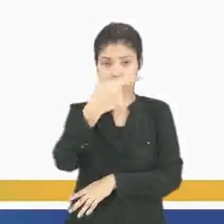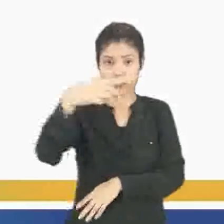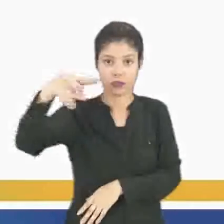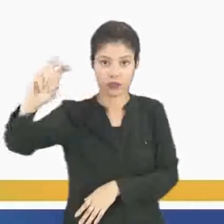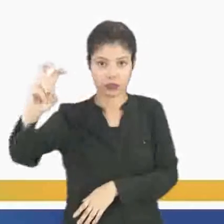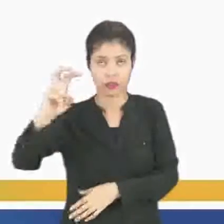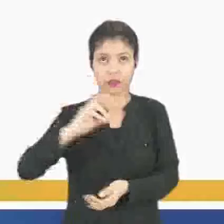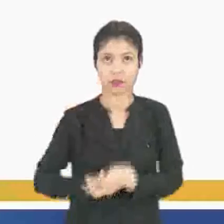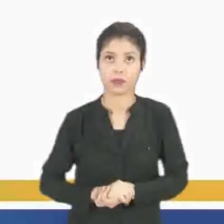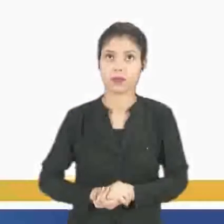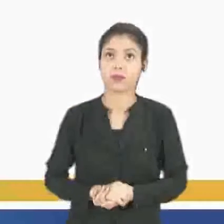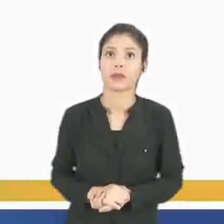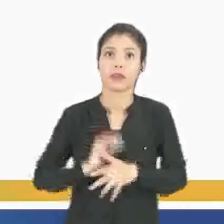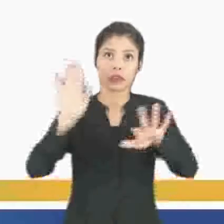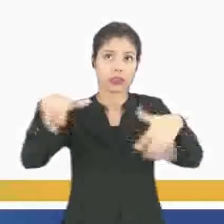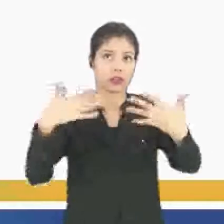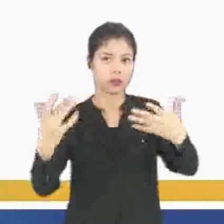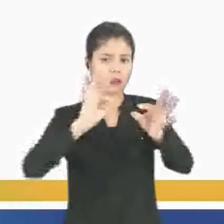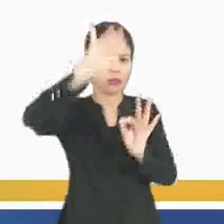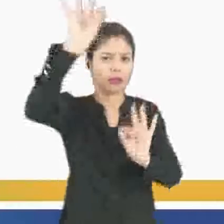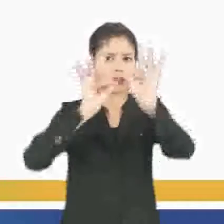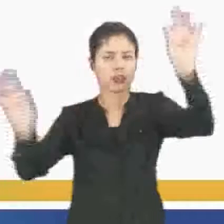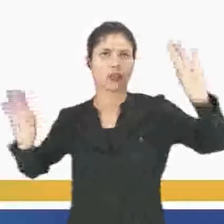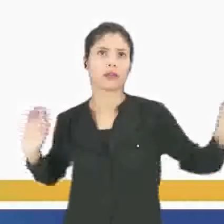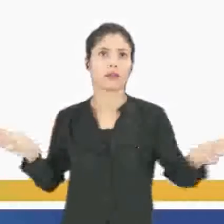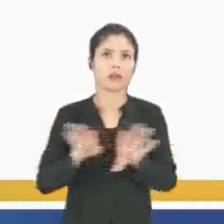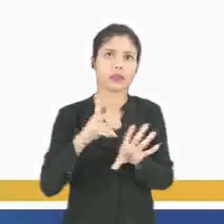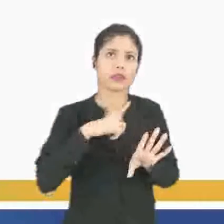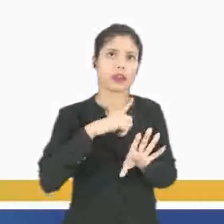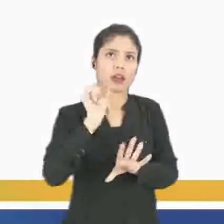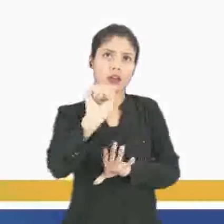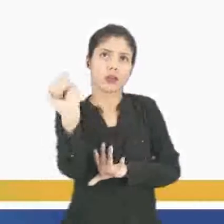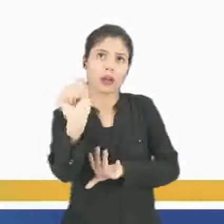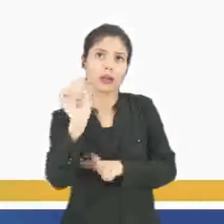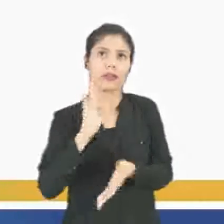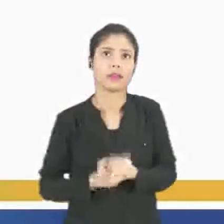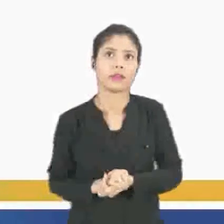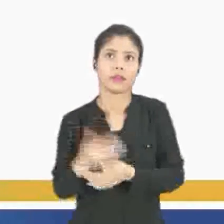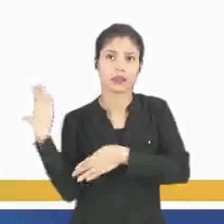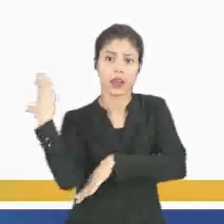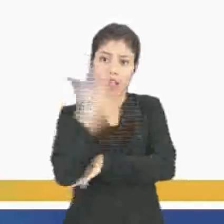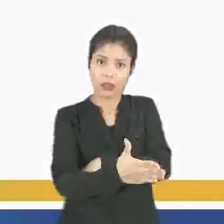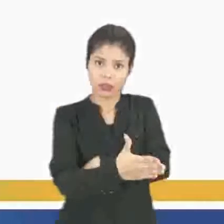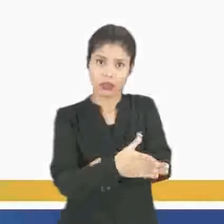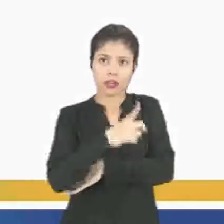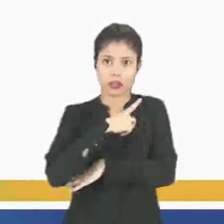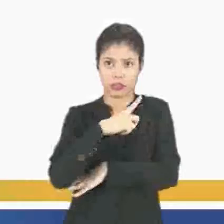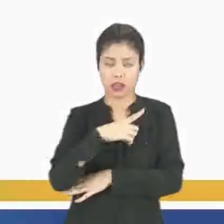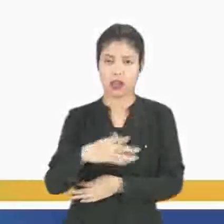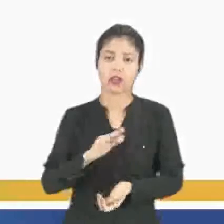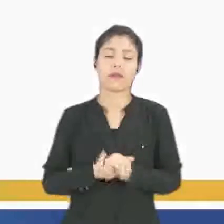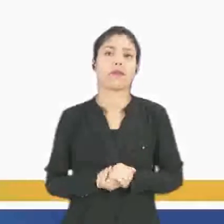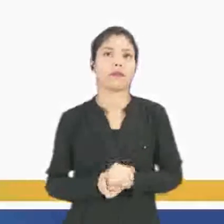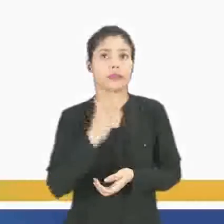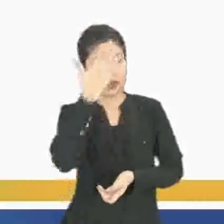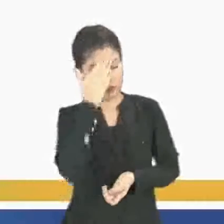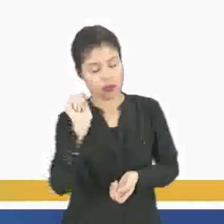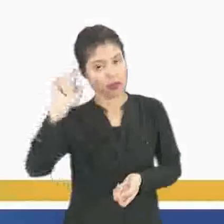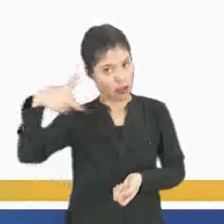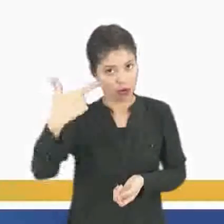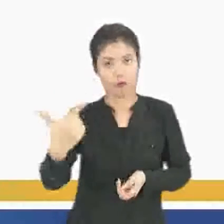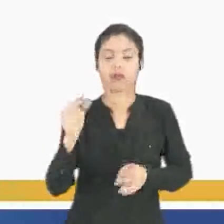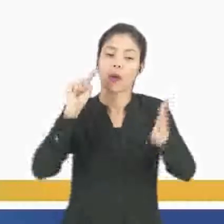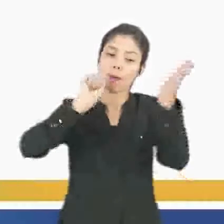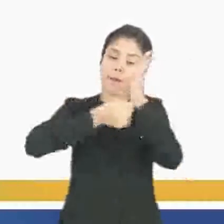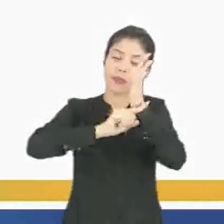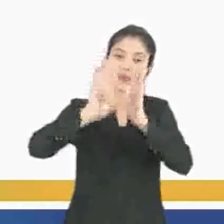médio, que é 2 e 5, quais são as coordenadas da extremidade A do segmento de reta que contém, sabendo que a outra extremidade está